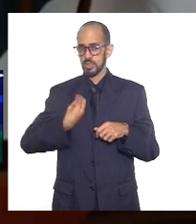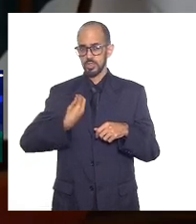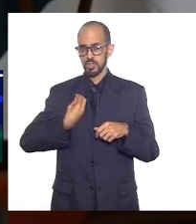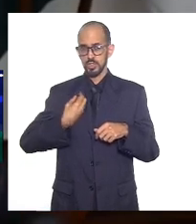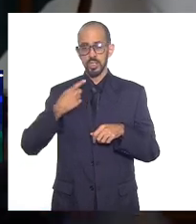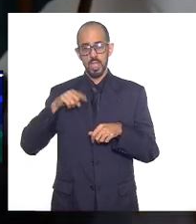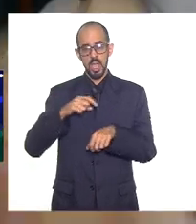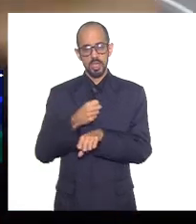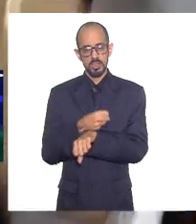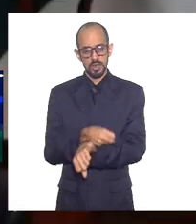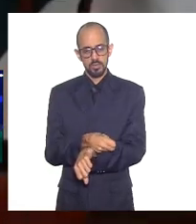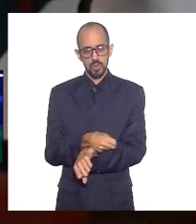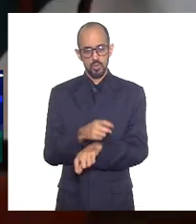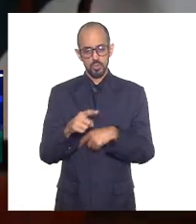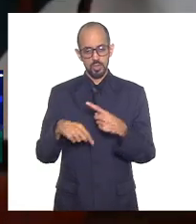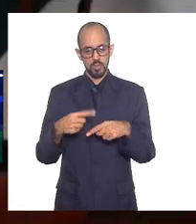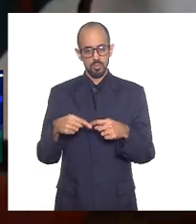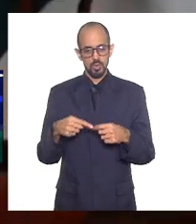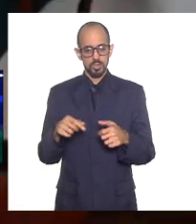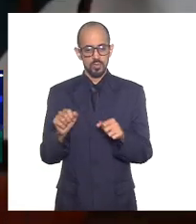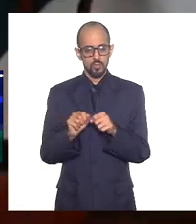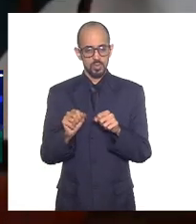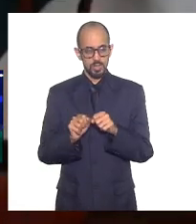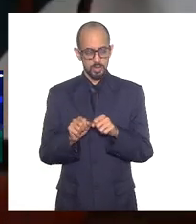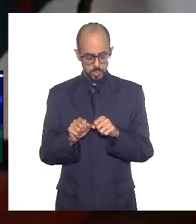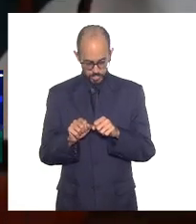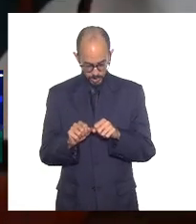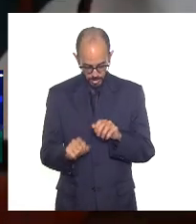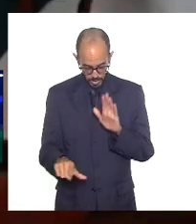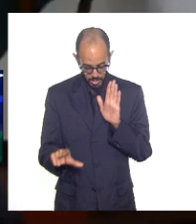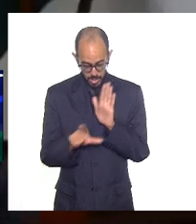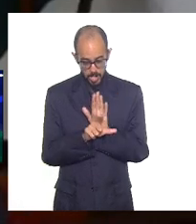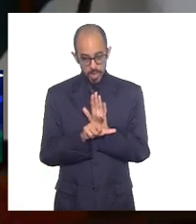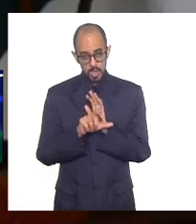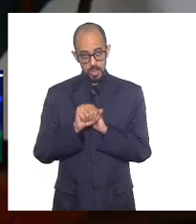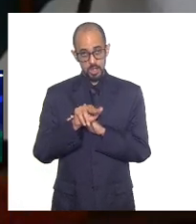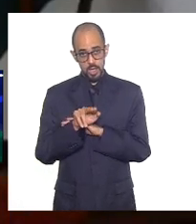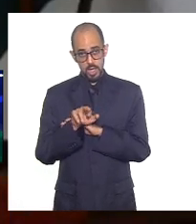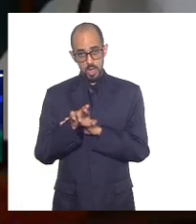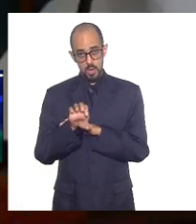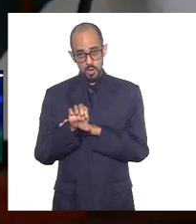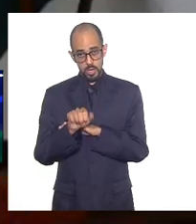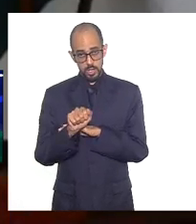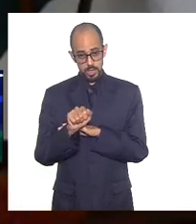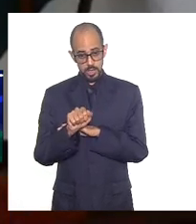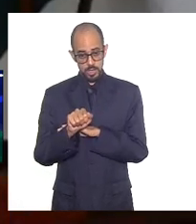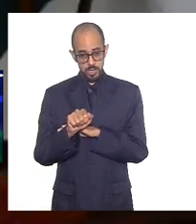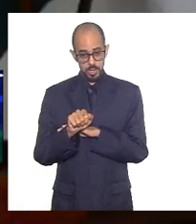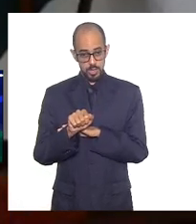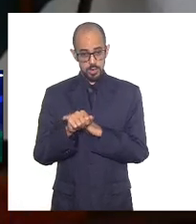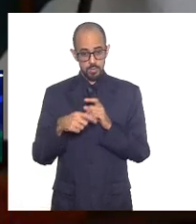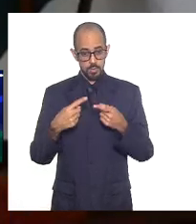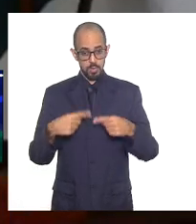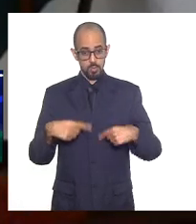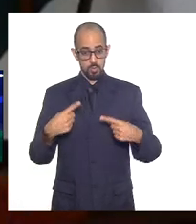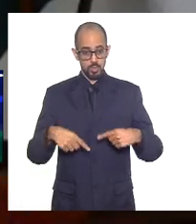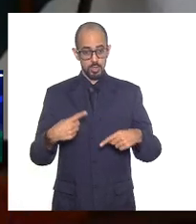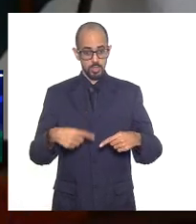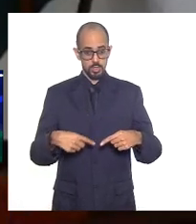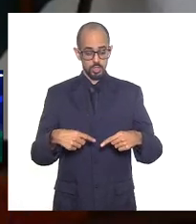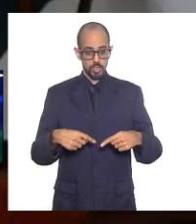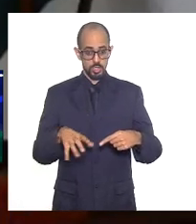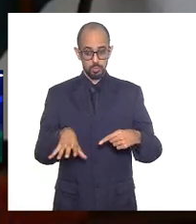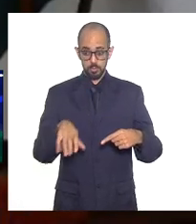escravatura, mas depois que foi feita a Lei Áurea, não se teve uma política de pegar os negros que